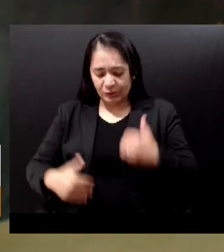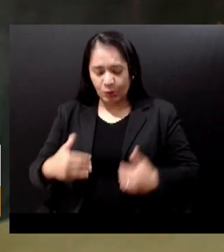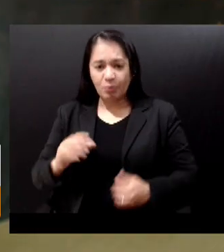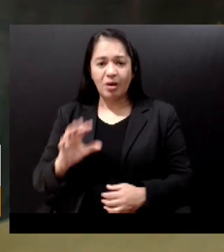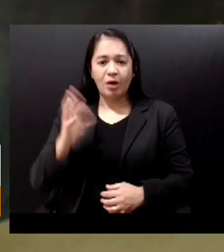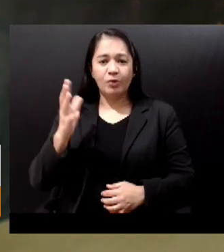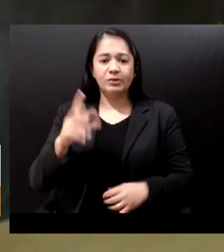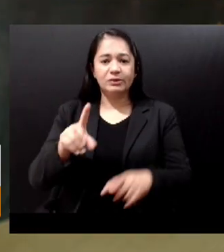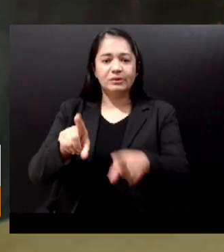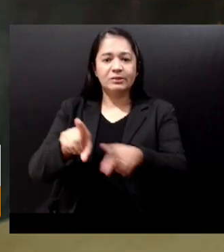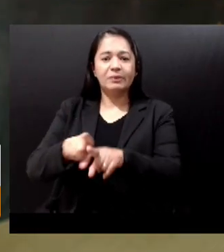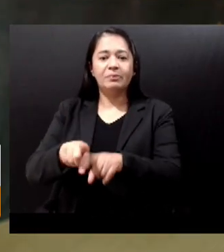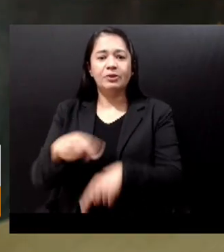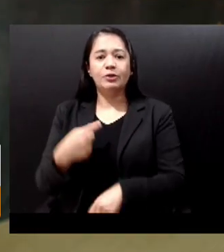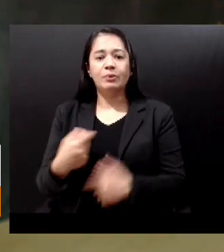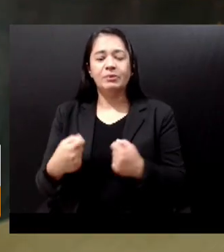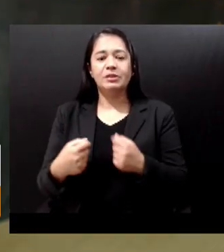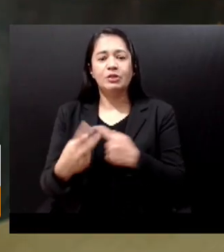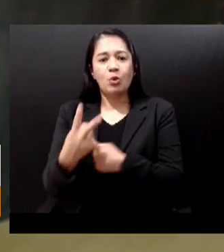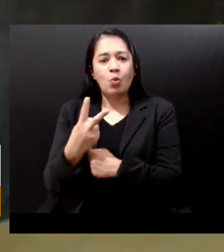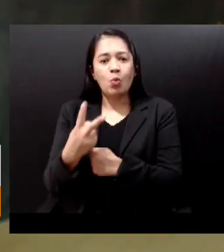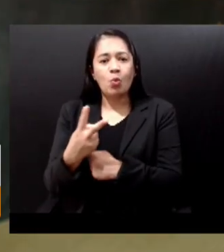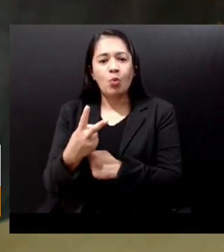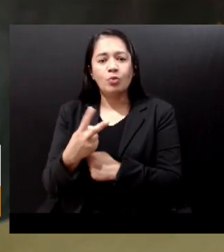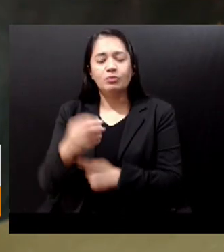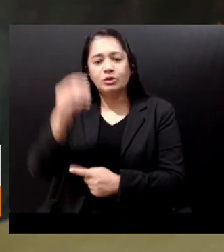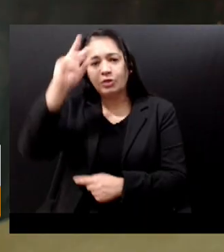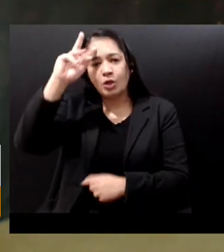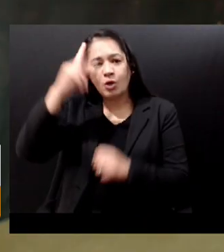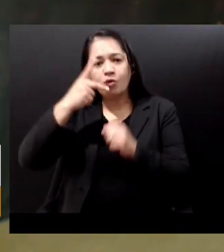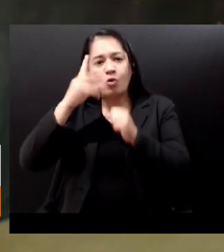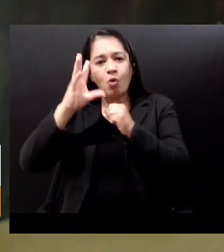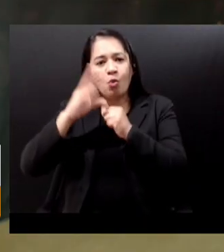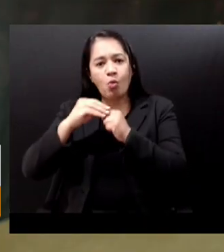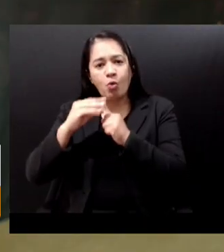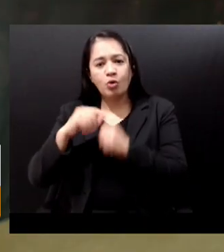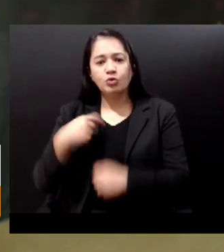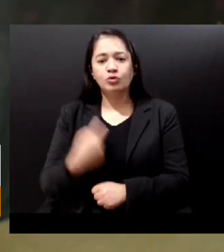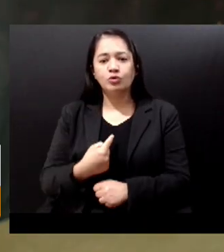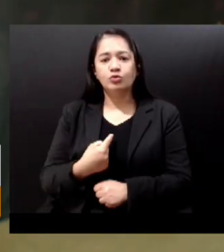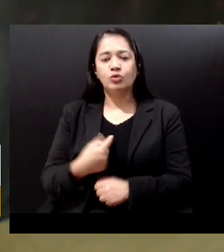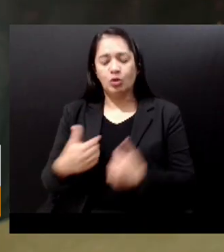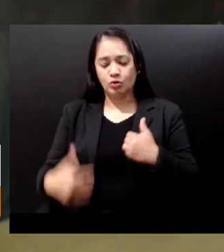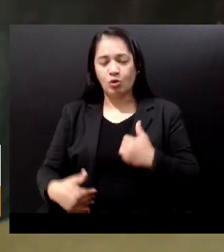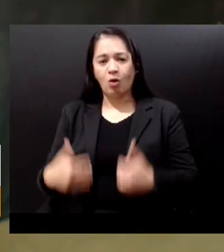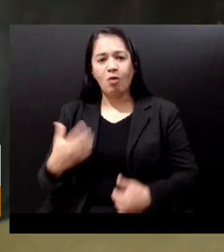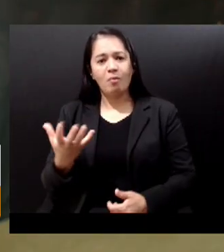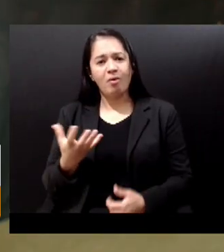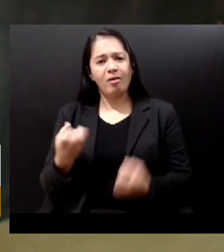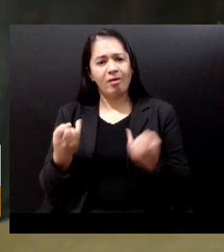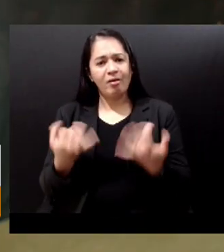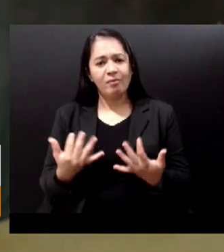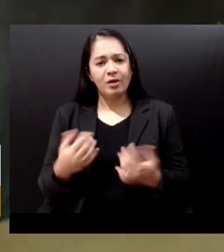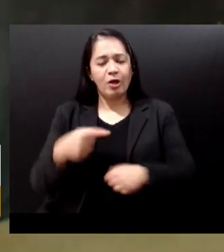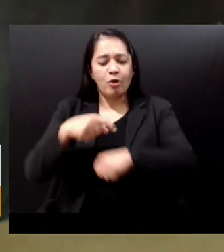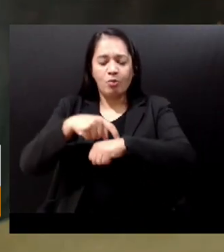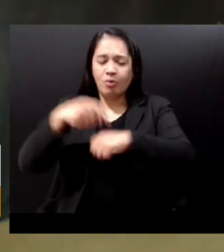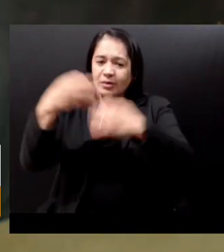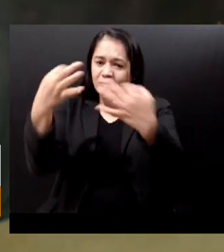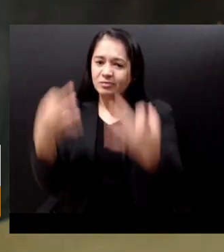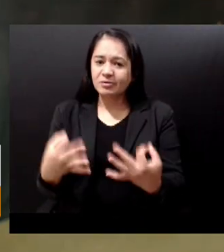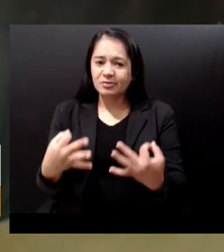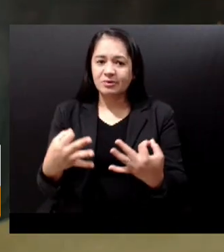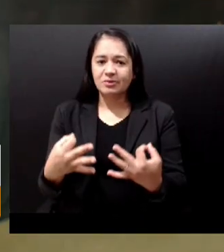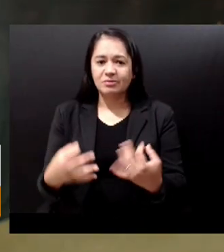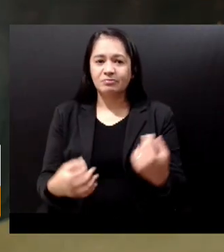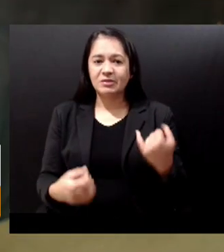ter um cuidado e um conhecimento do que o nosso corpo está querendo dizer e o momento certo, e se não deu, tá tudo